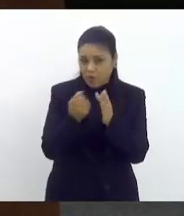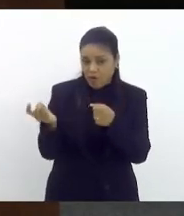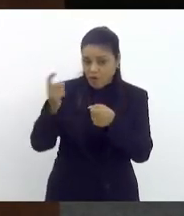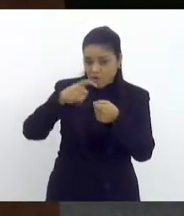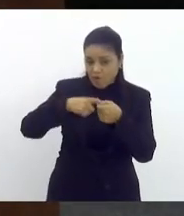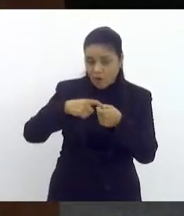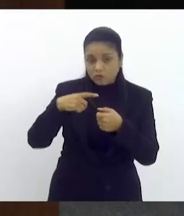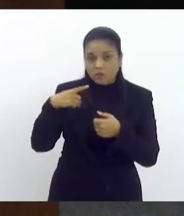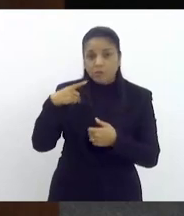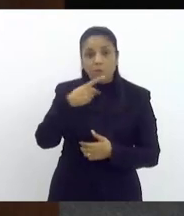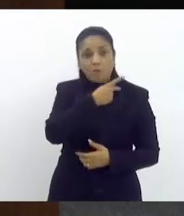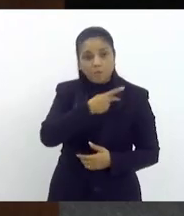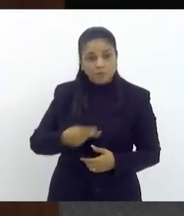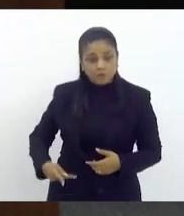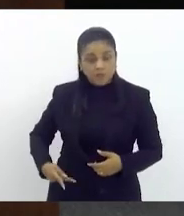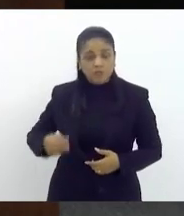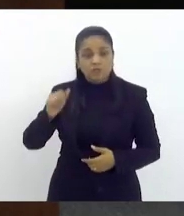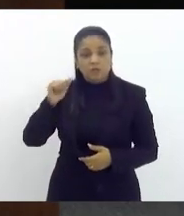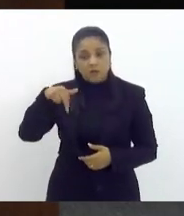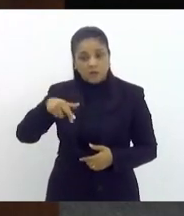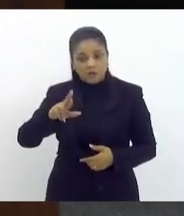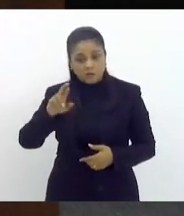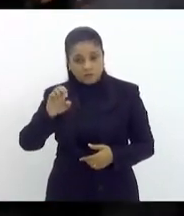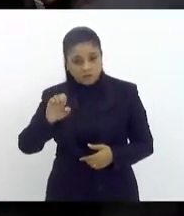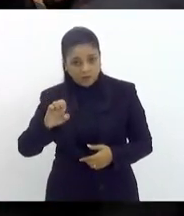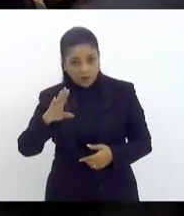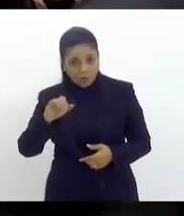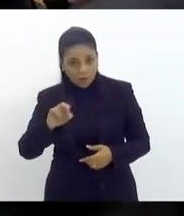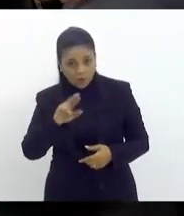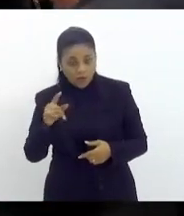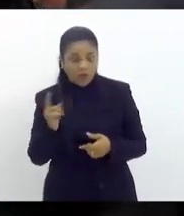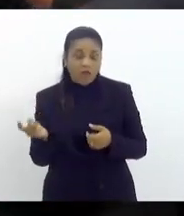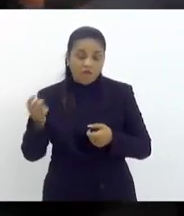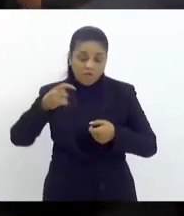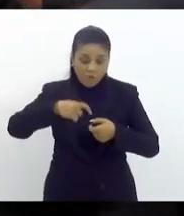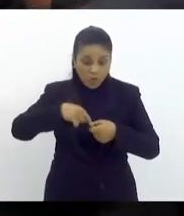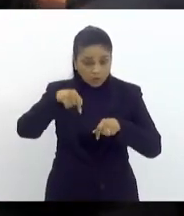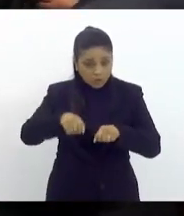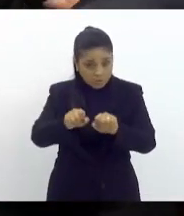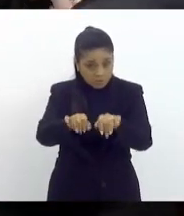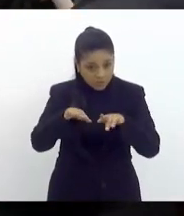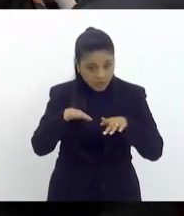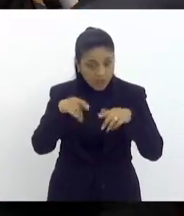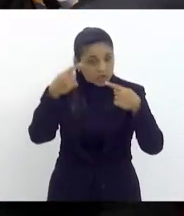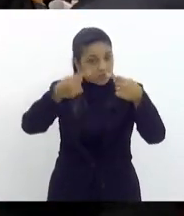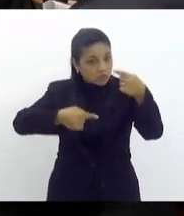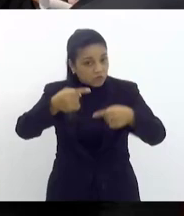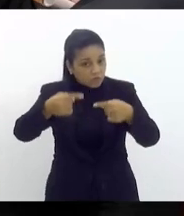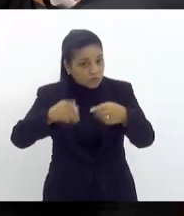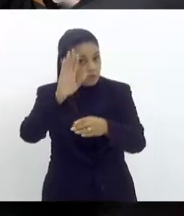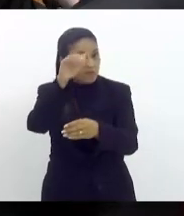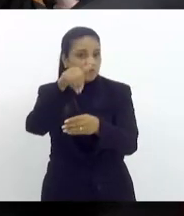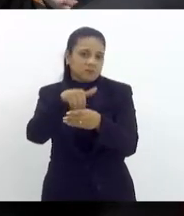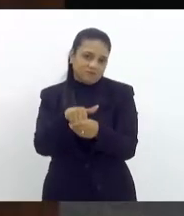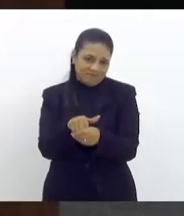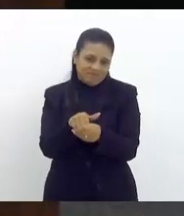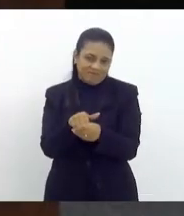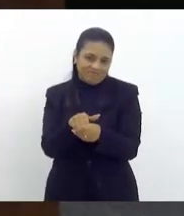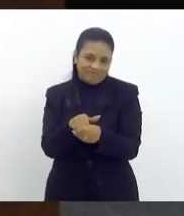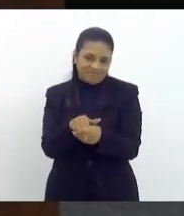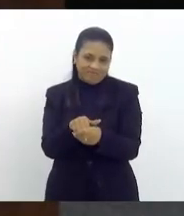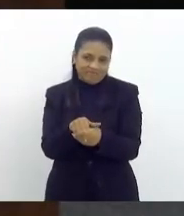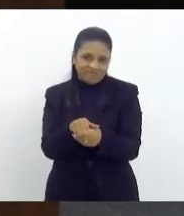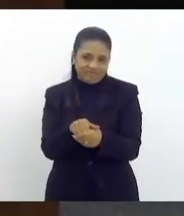Correia e aí sim vem para o plenário e aí sim nós vamos fazer uma discussão da votação só que